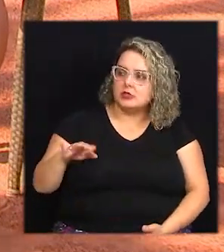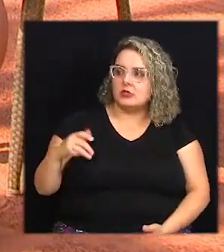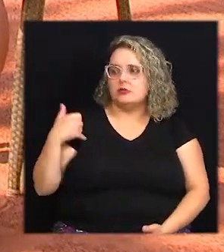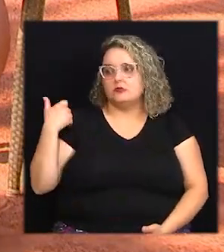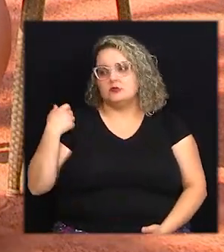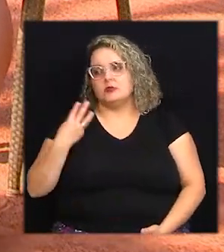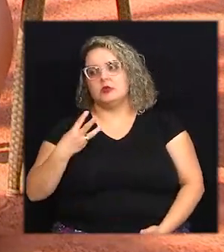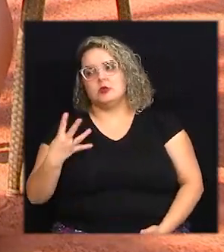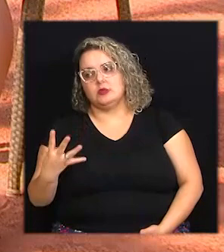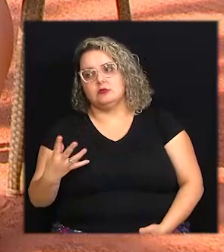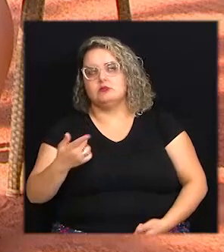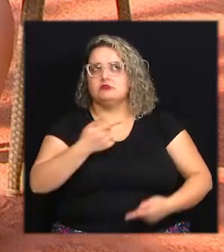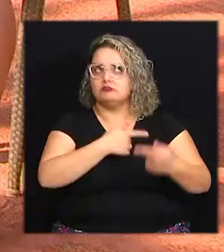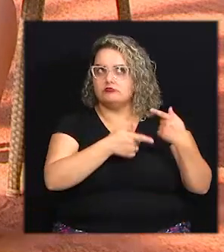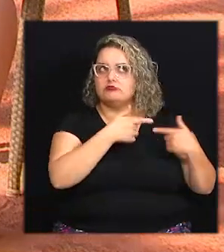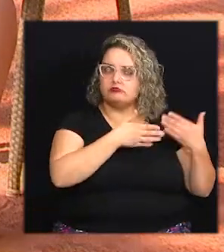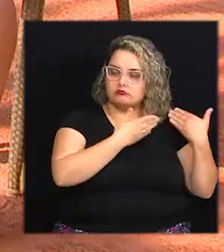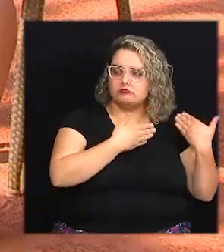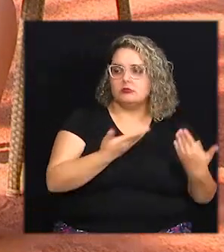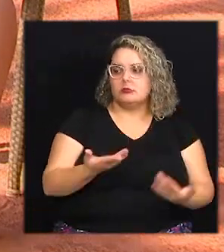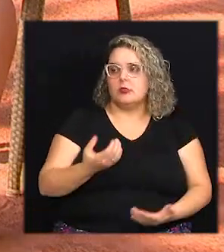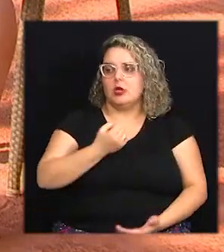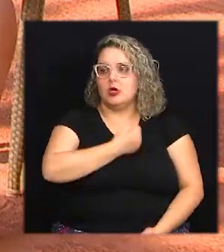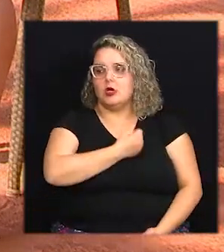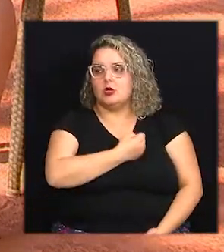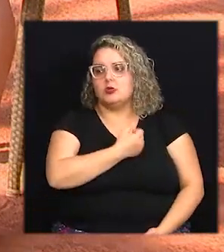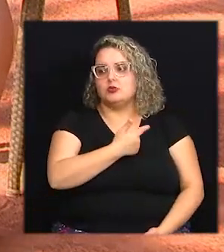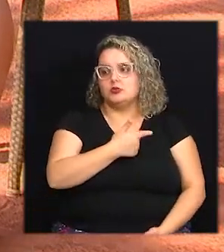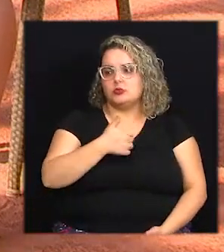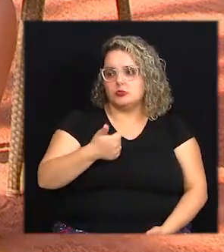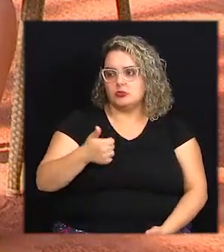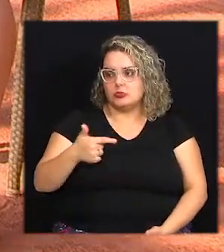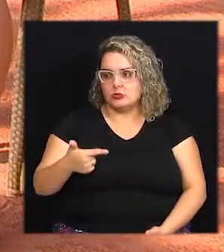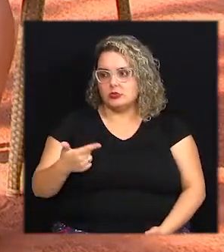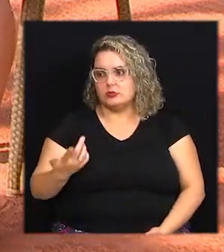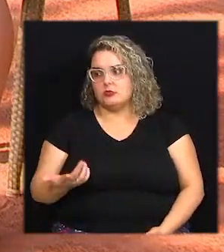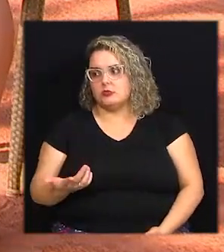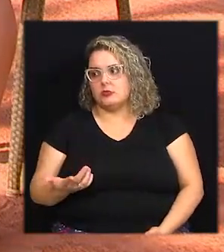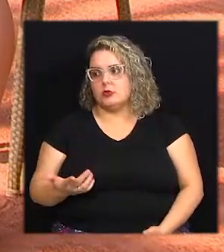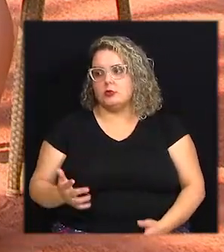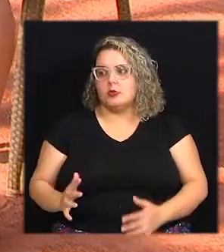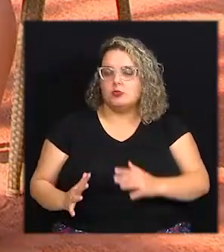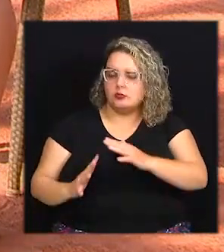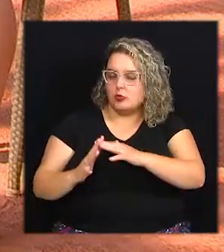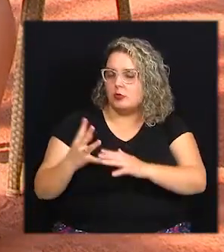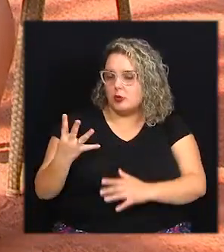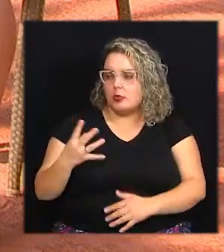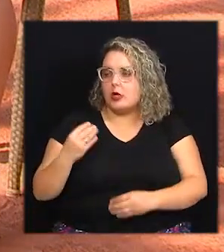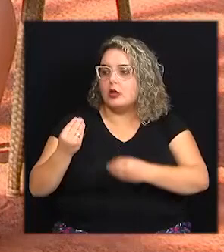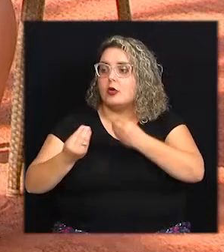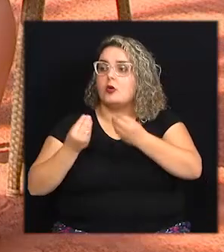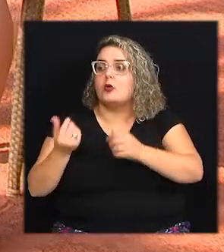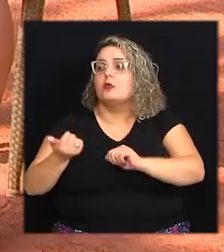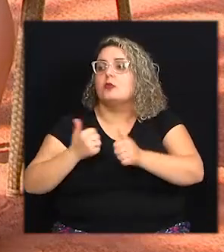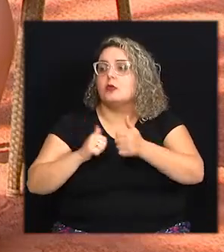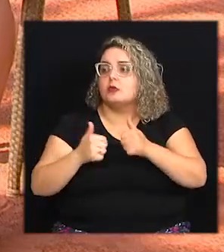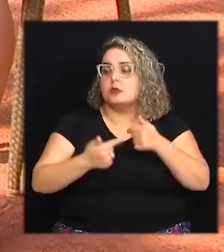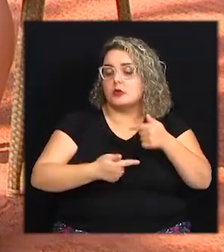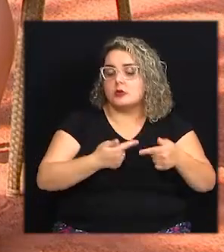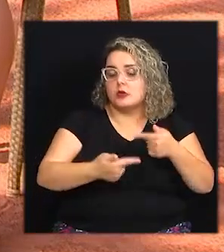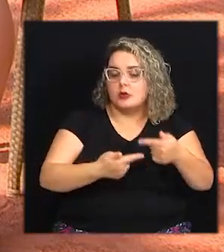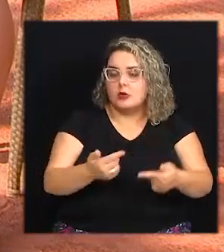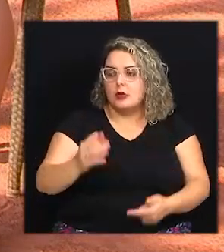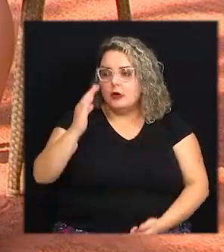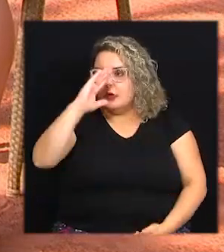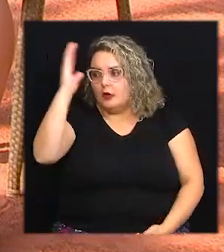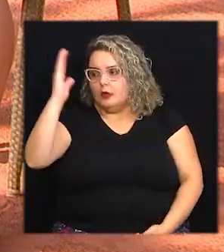tem 34 anos, é de uma outra geração, mas é o número 212 do mundo. Peguei um top 4 aí. Como é que você avalia